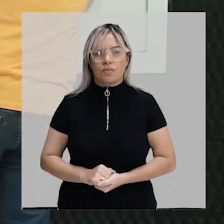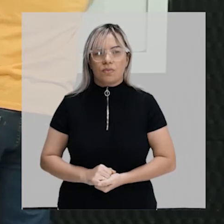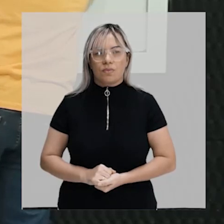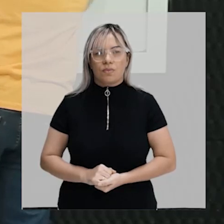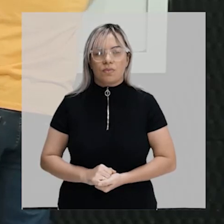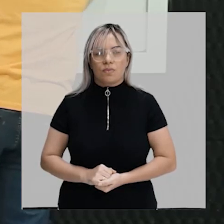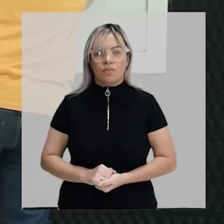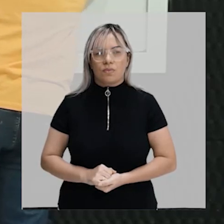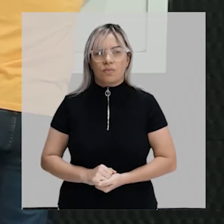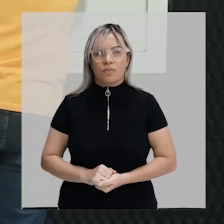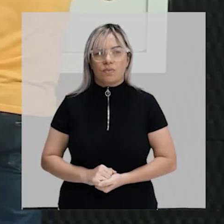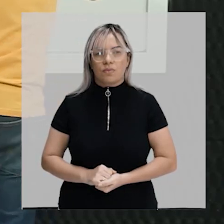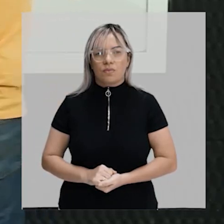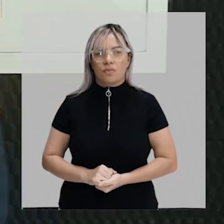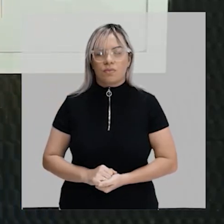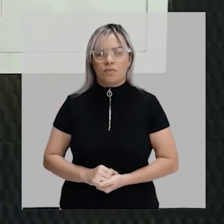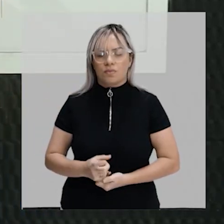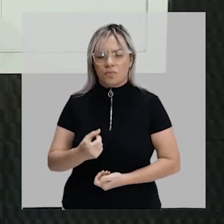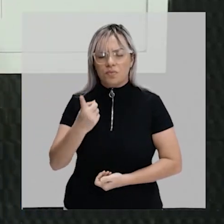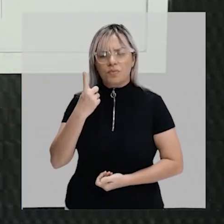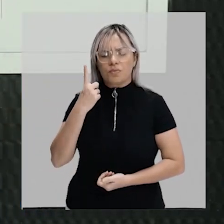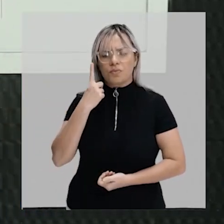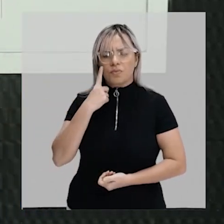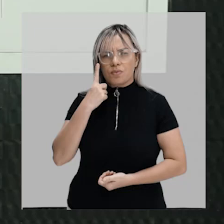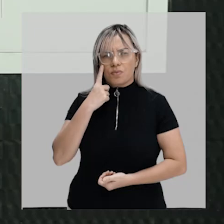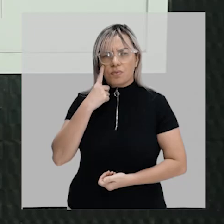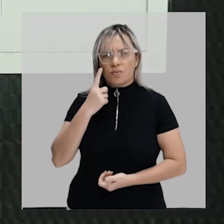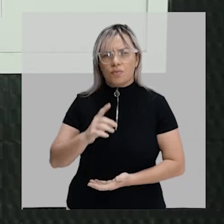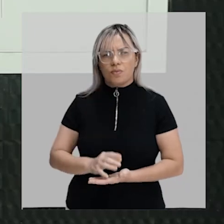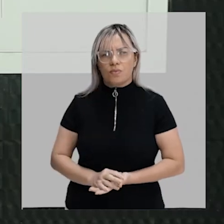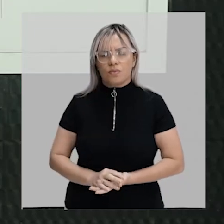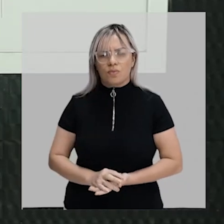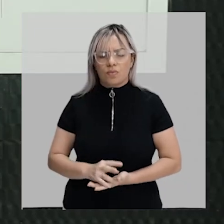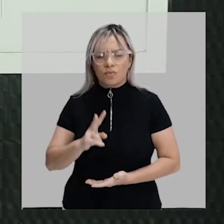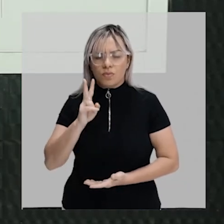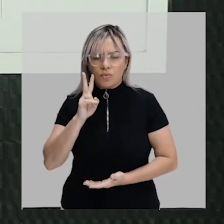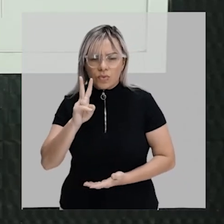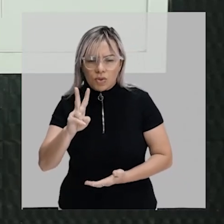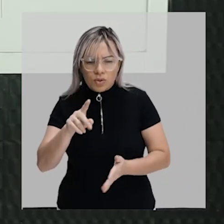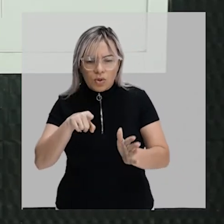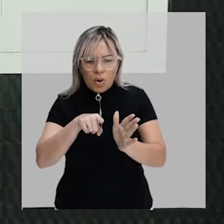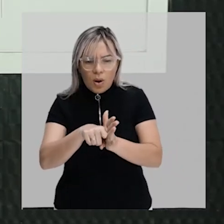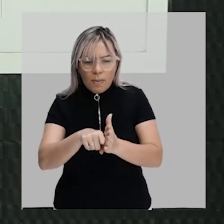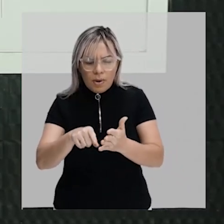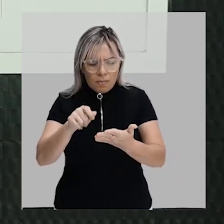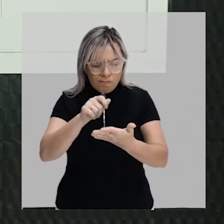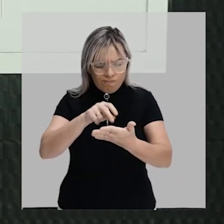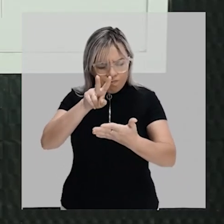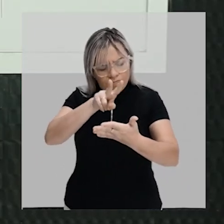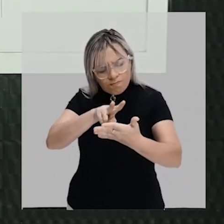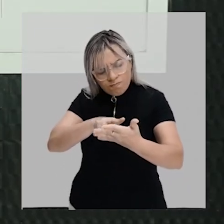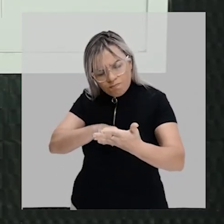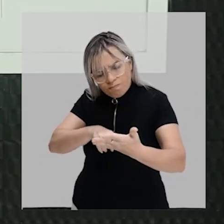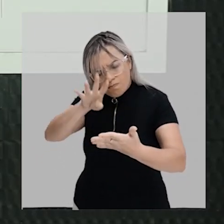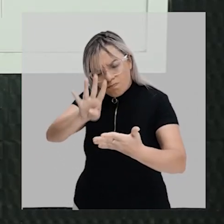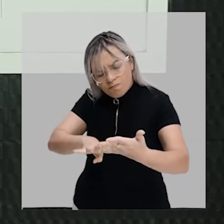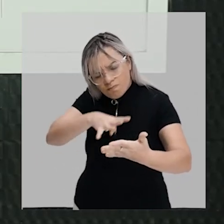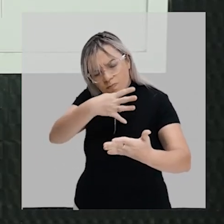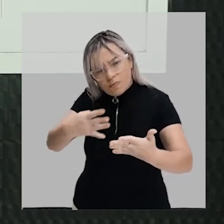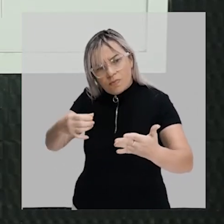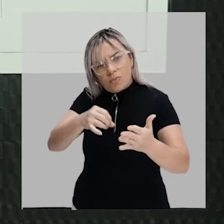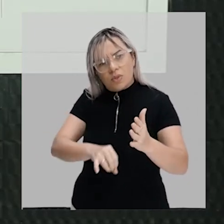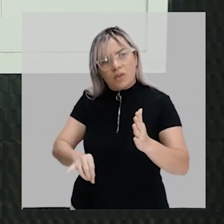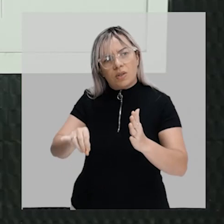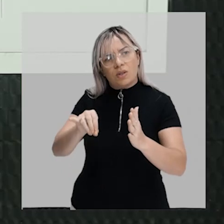olhar essa Matriz aqui você tá diante de uma matriz identidade e a matriz identidade galera tem